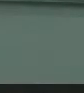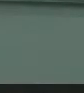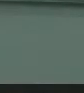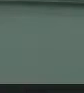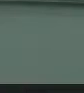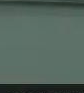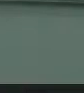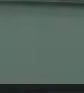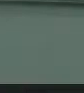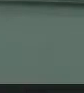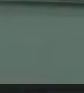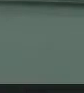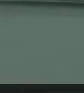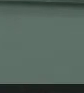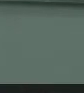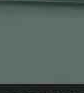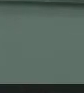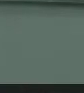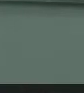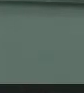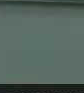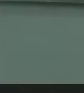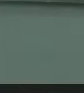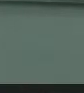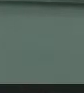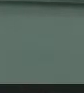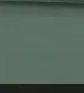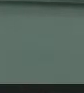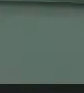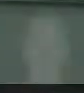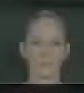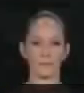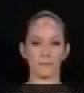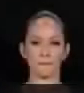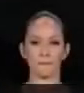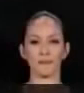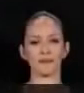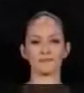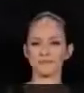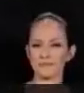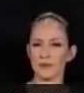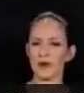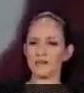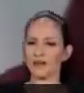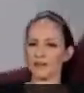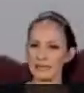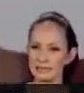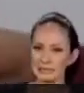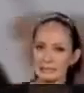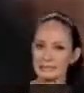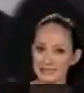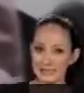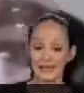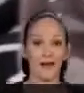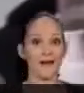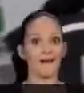de 470 mil inscritos. Dá só uma olhada. Com as provas do Enem se aproximando, a